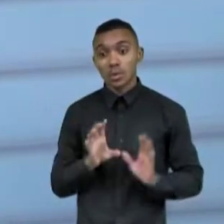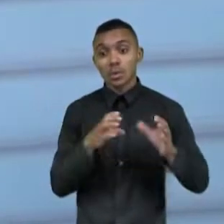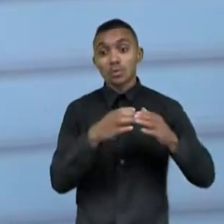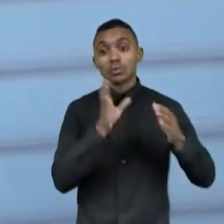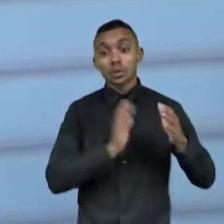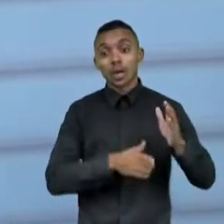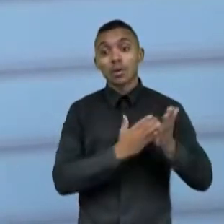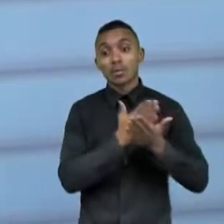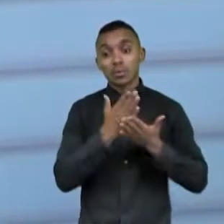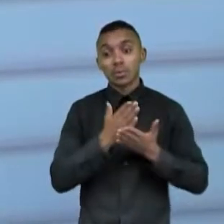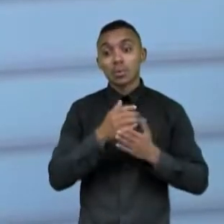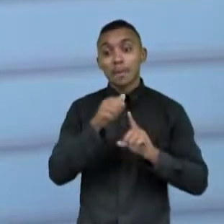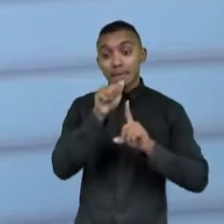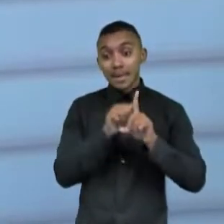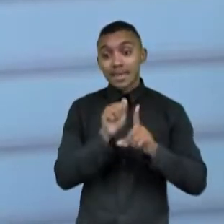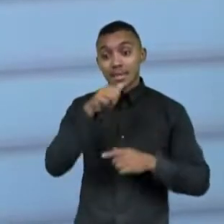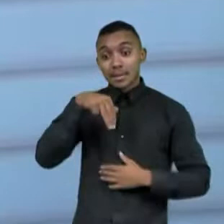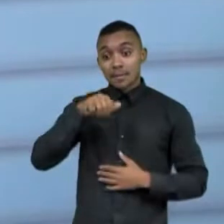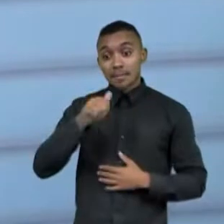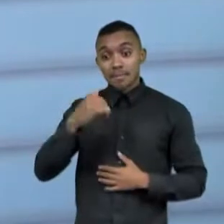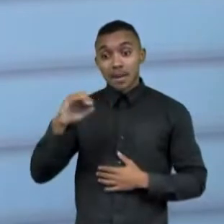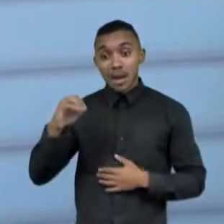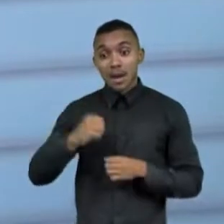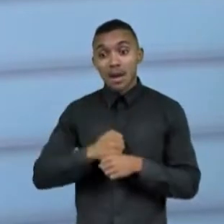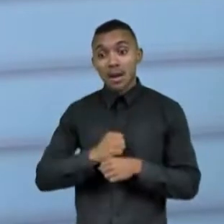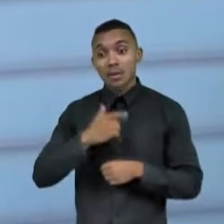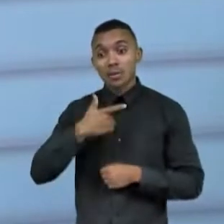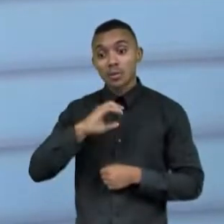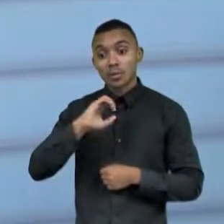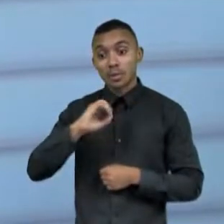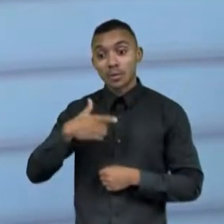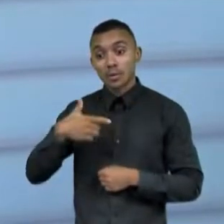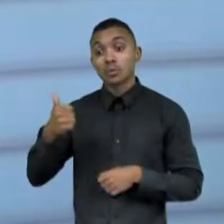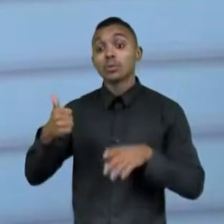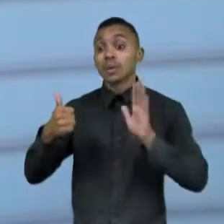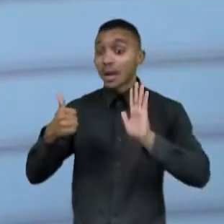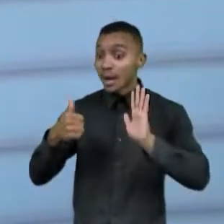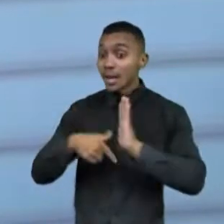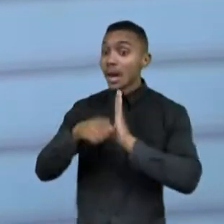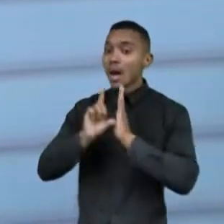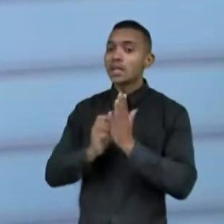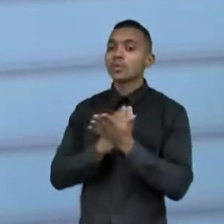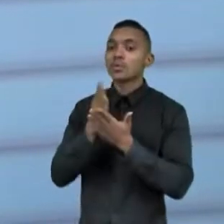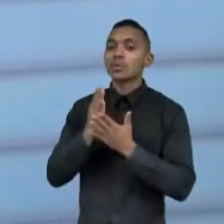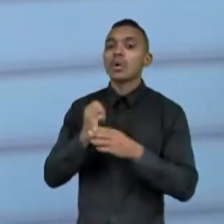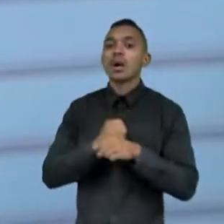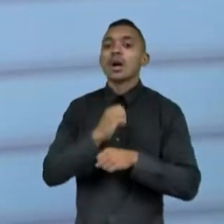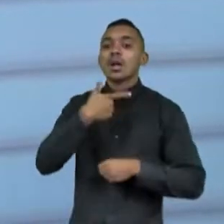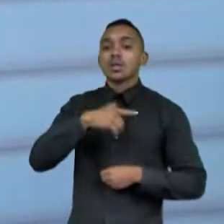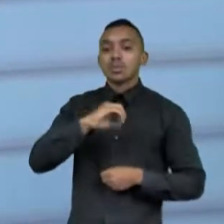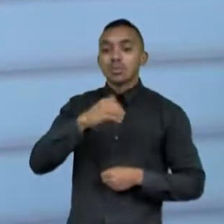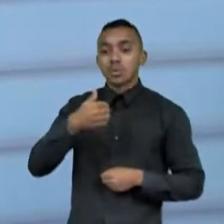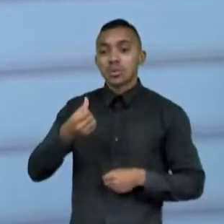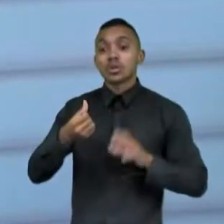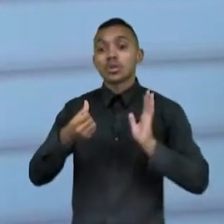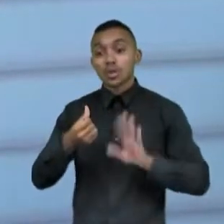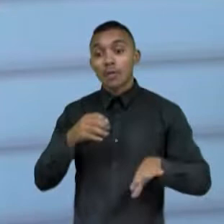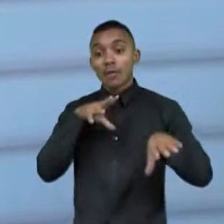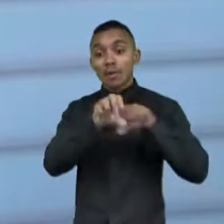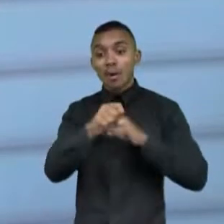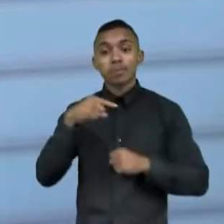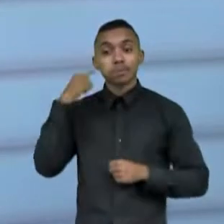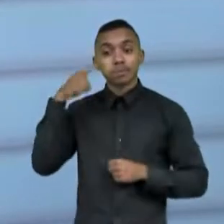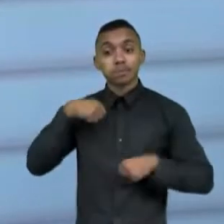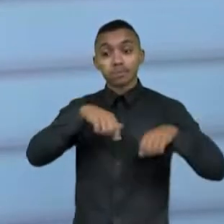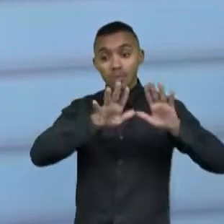2021, mas ele atua lá no escritório desde 2016. É advogado, formado pela Universidade Federal do